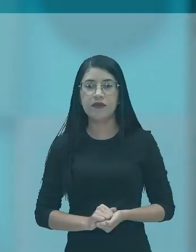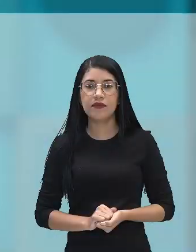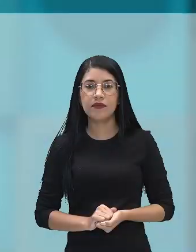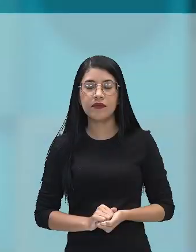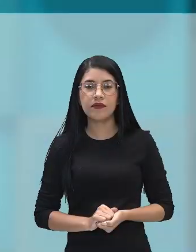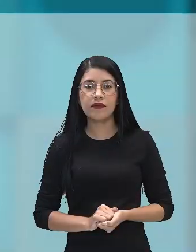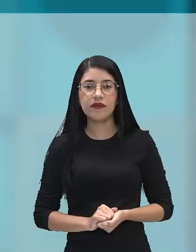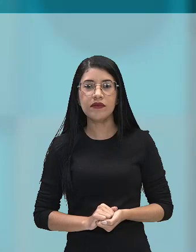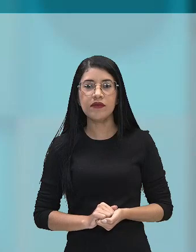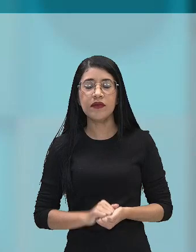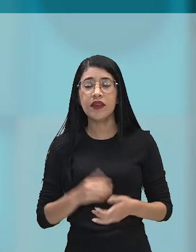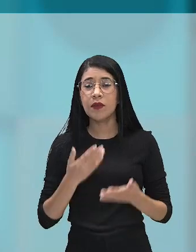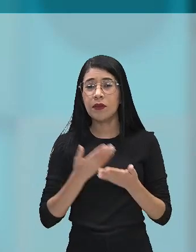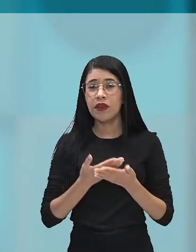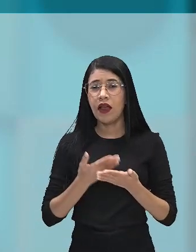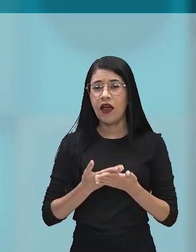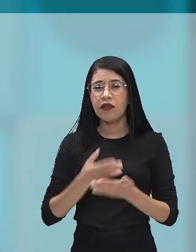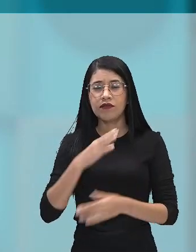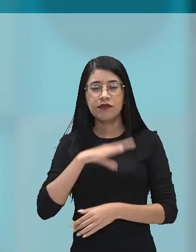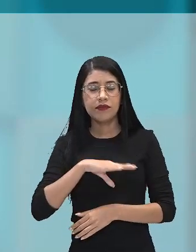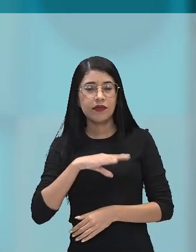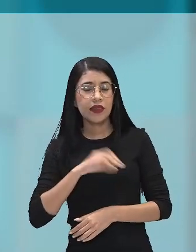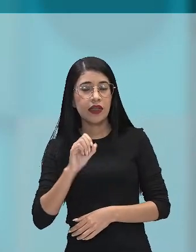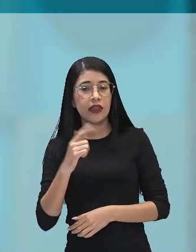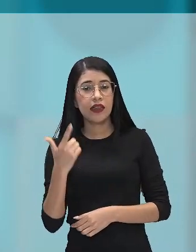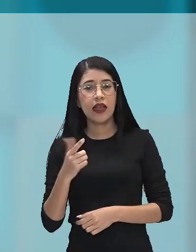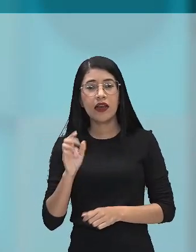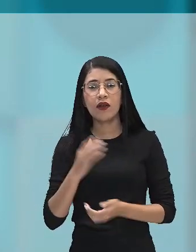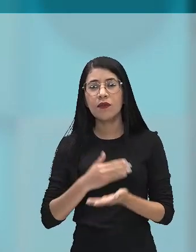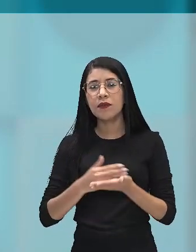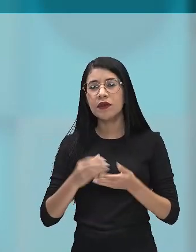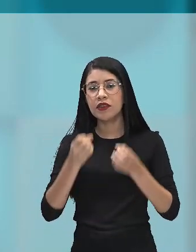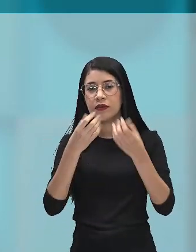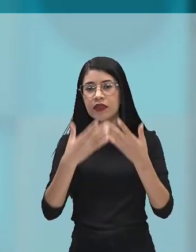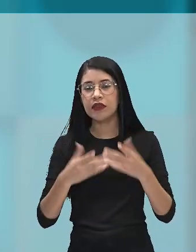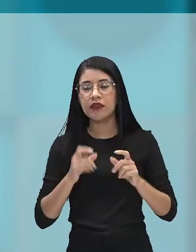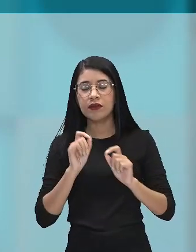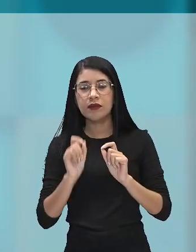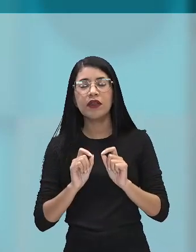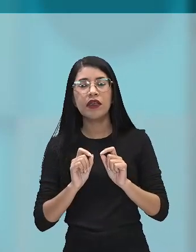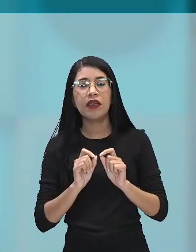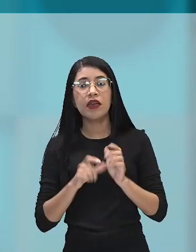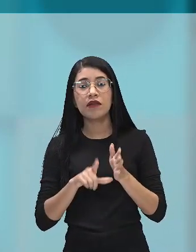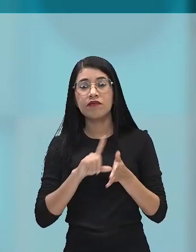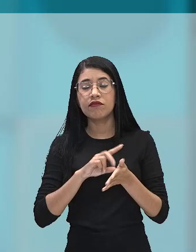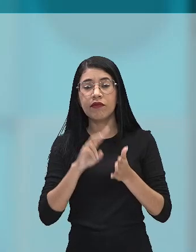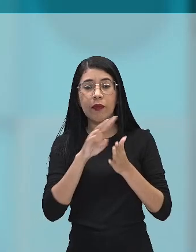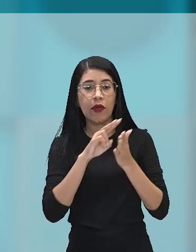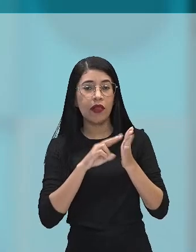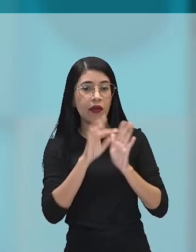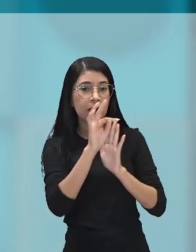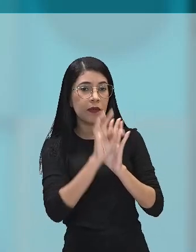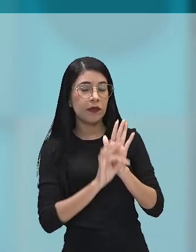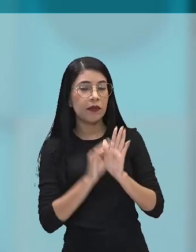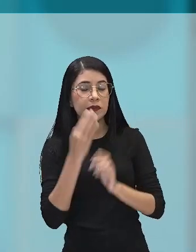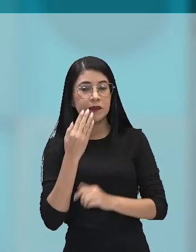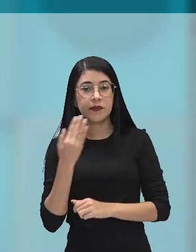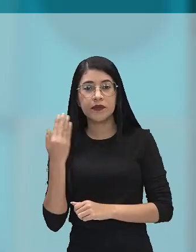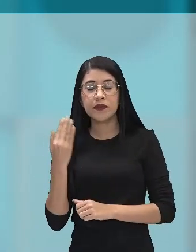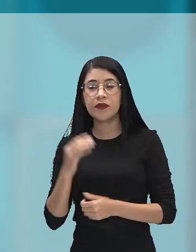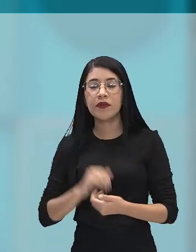Em uma aula de língua portuguesa, claro que nós vamos começar lendo um texto. Então eu trago para